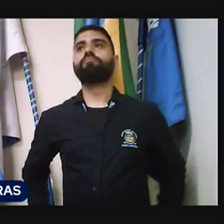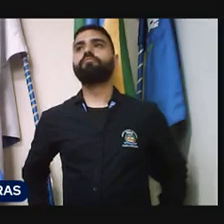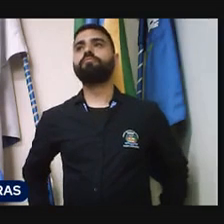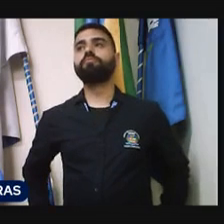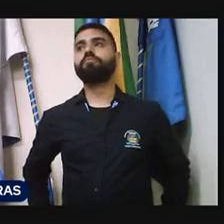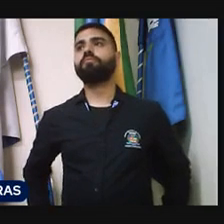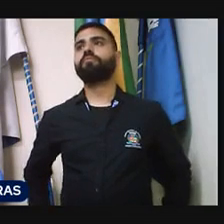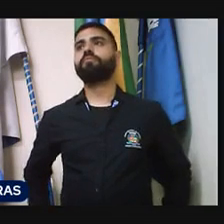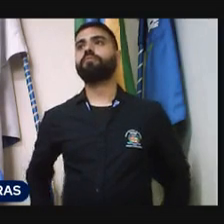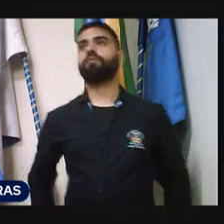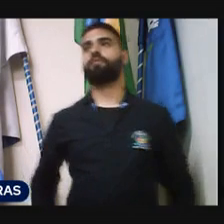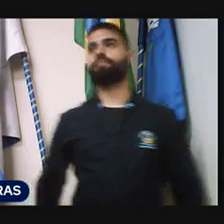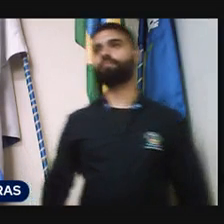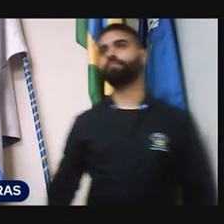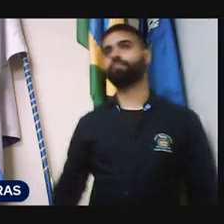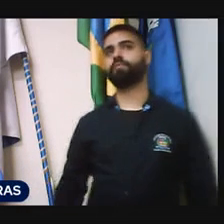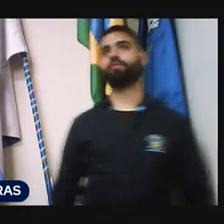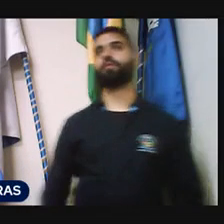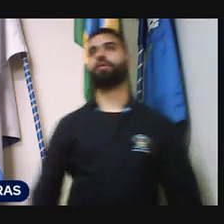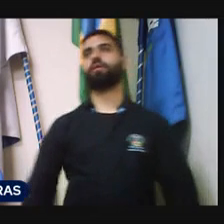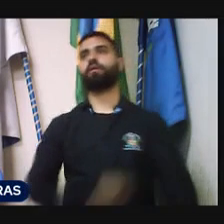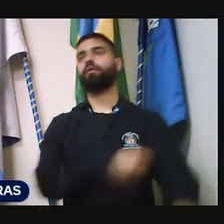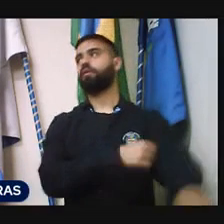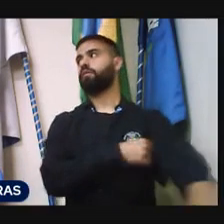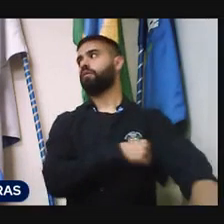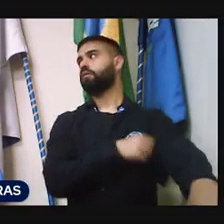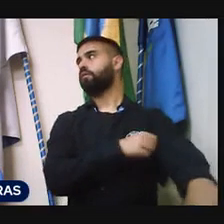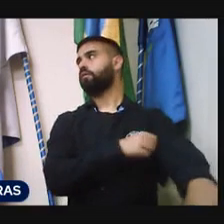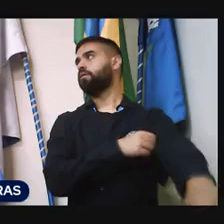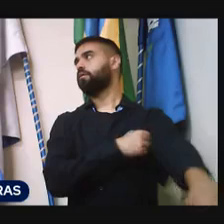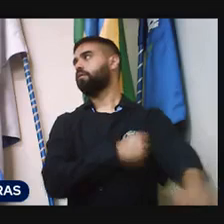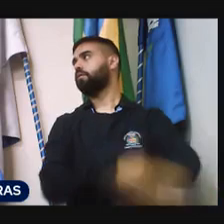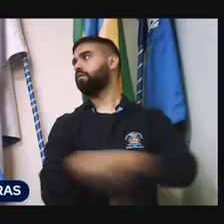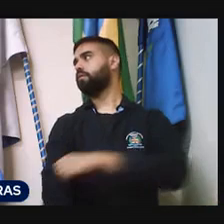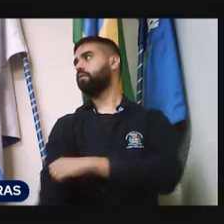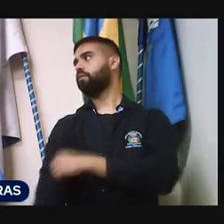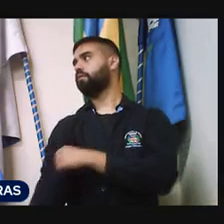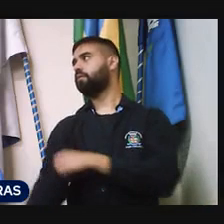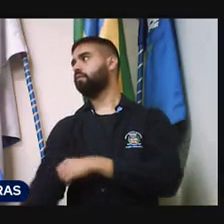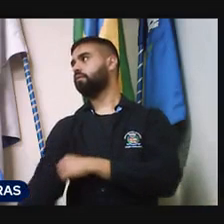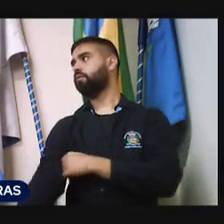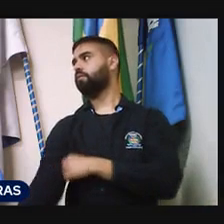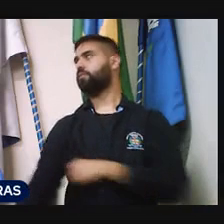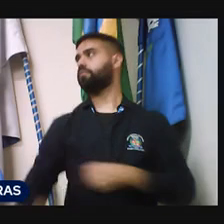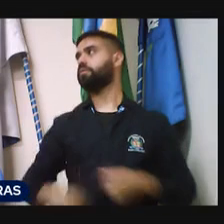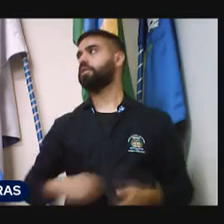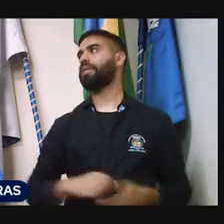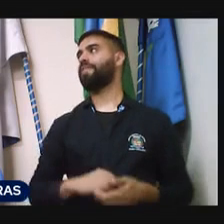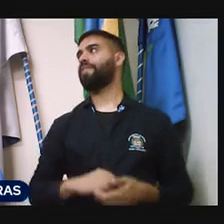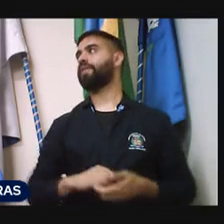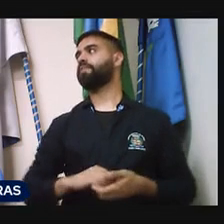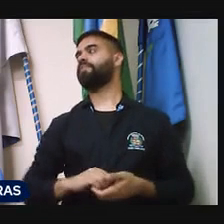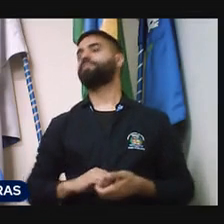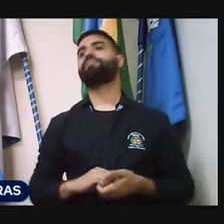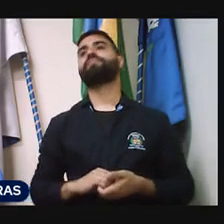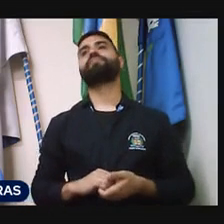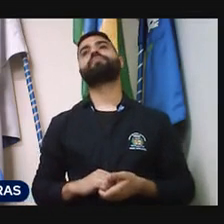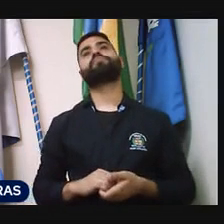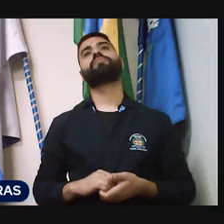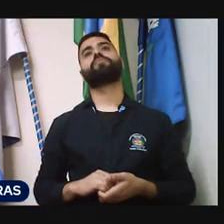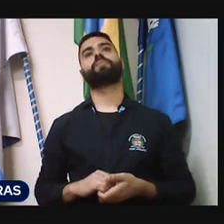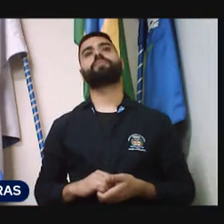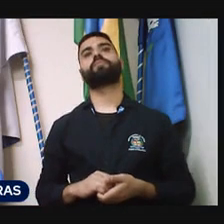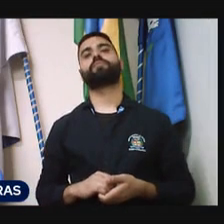e comemora 100 anos de assistência está em discussão não havendo nenhum Vereador aquele discutir